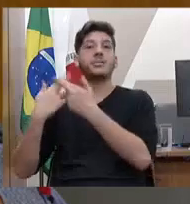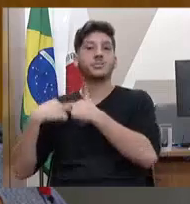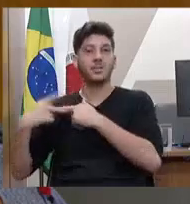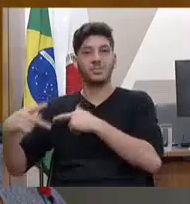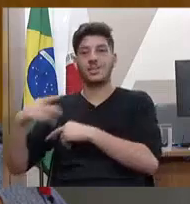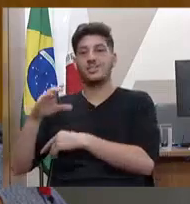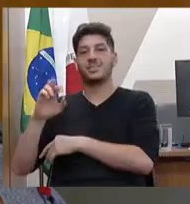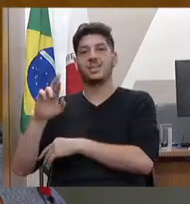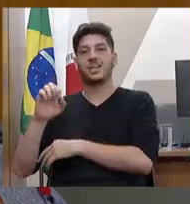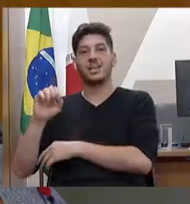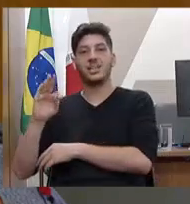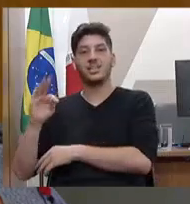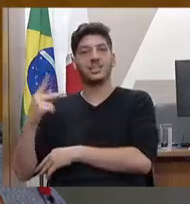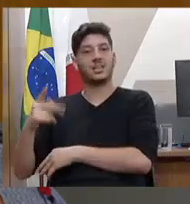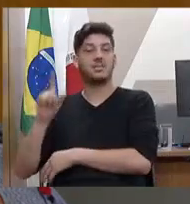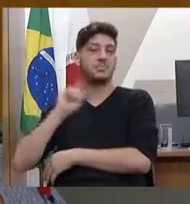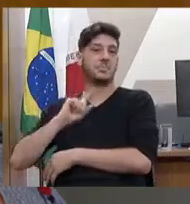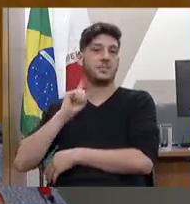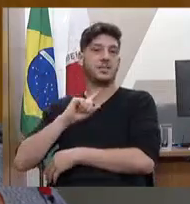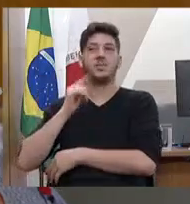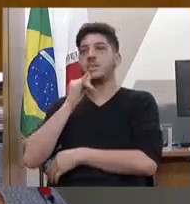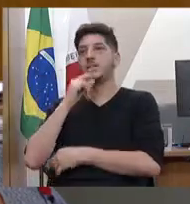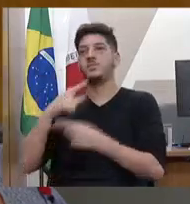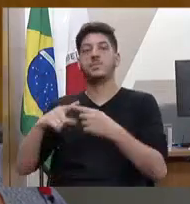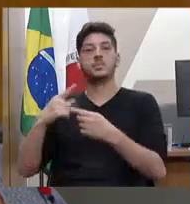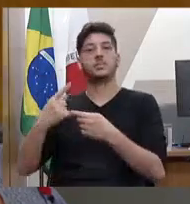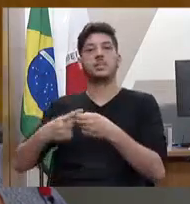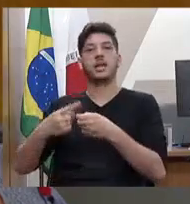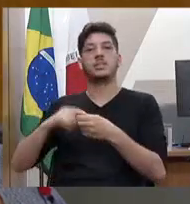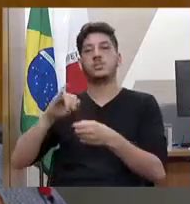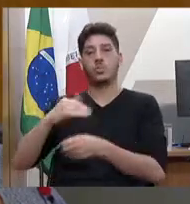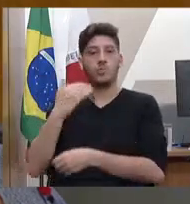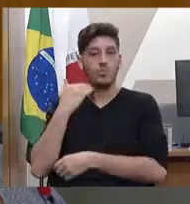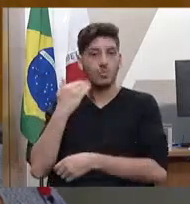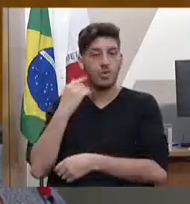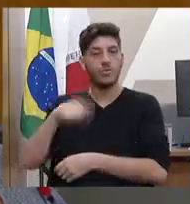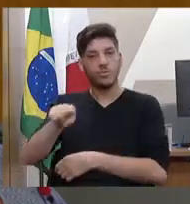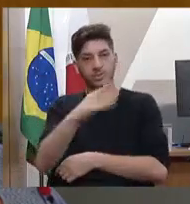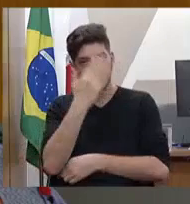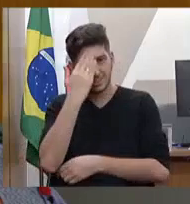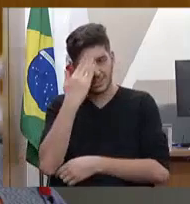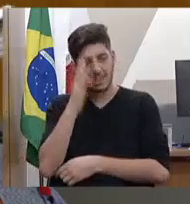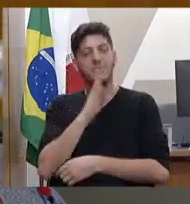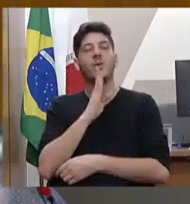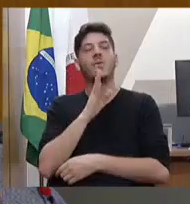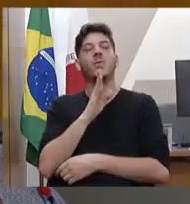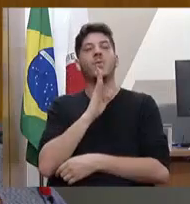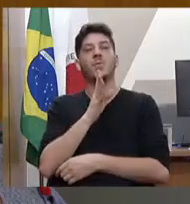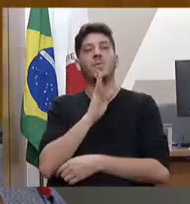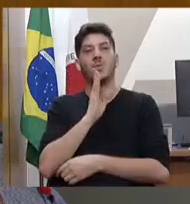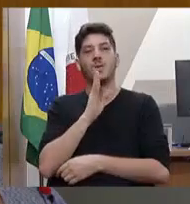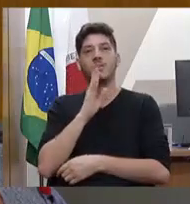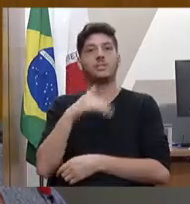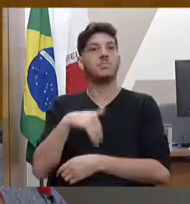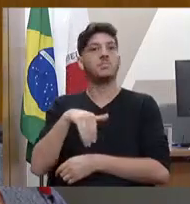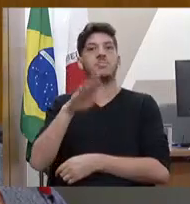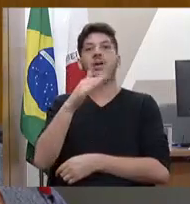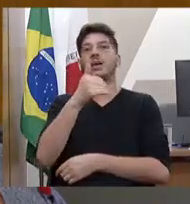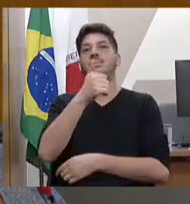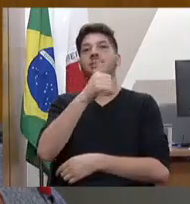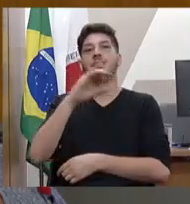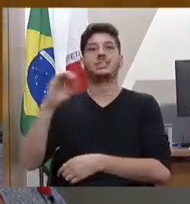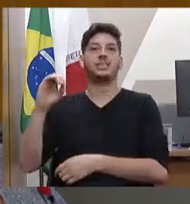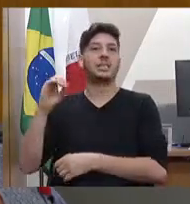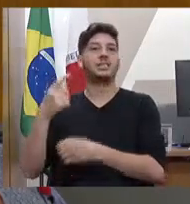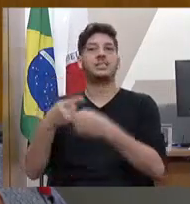Minas Gerais da sua região lá de Juiz de Fora você sabe conhece sabe como é que é são mais de 100 municípios